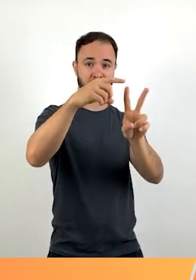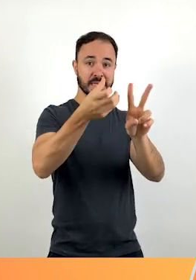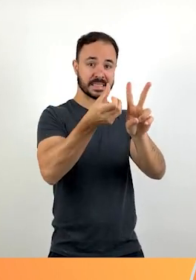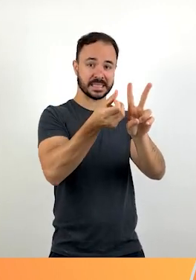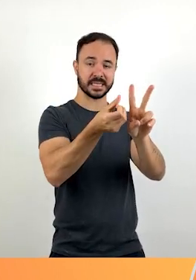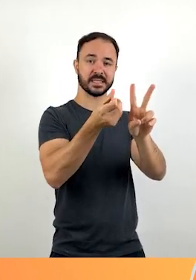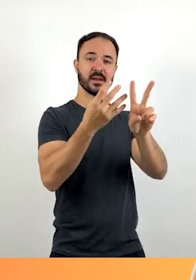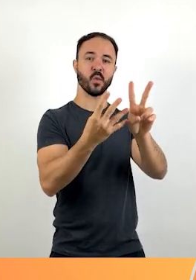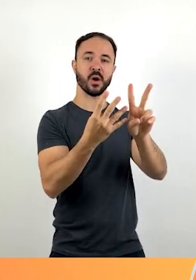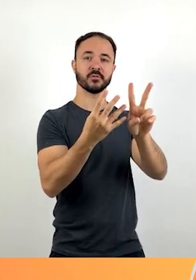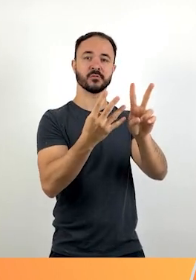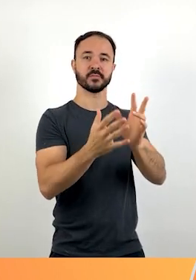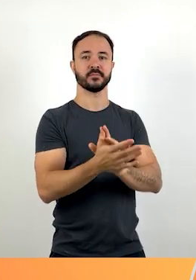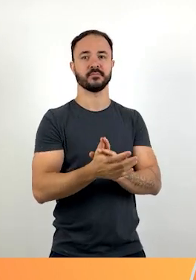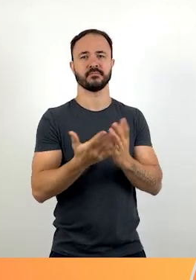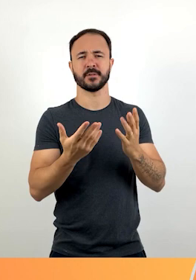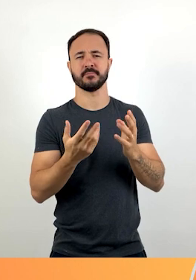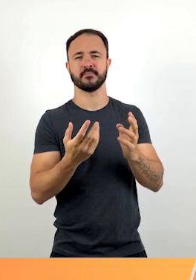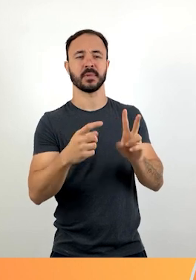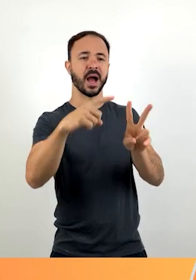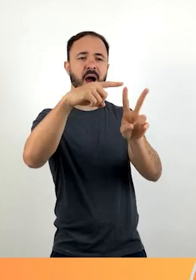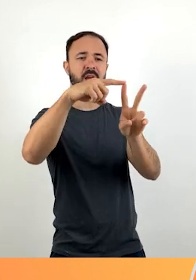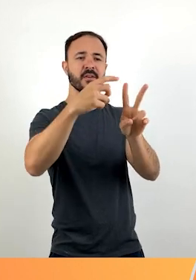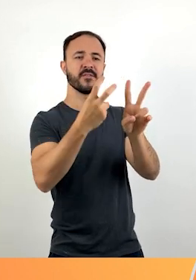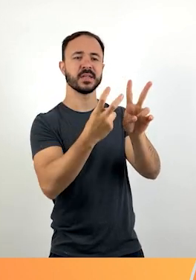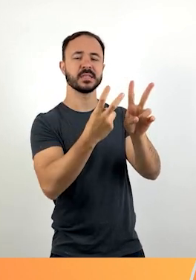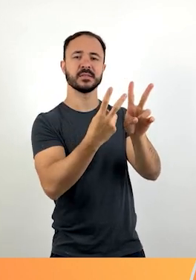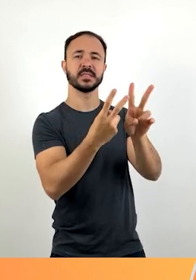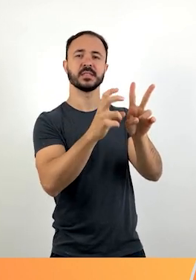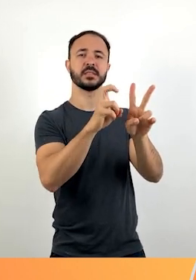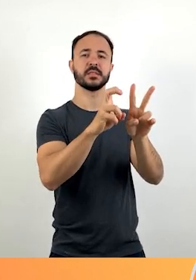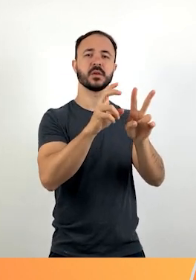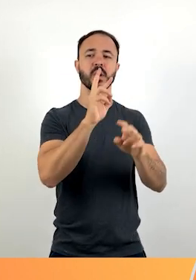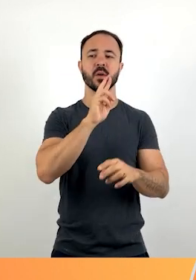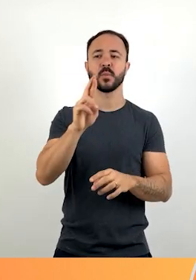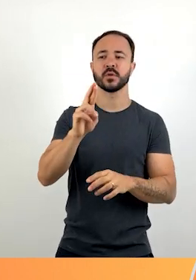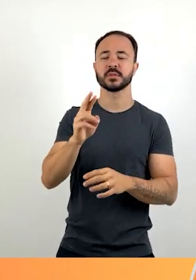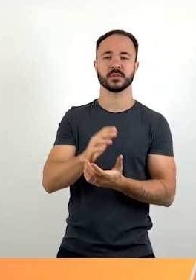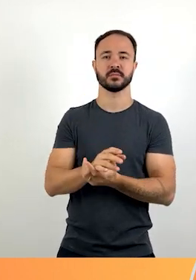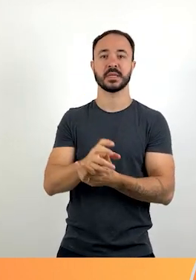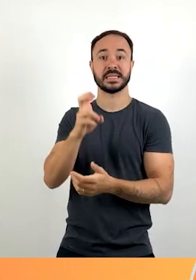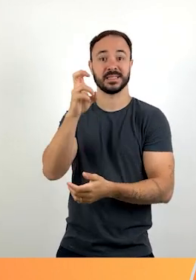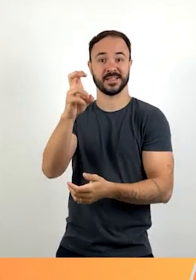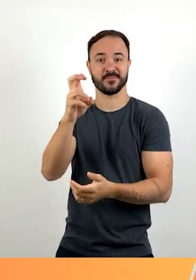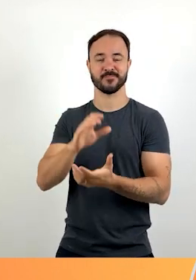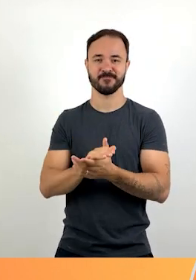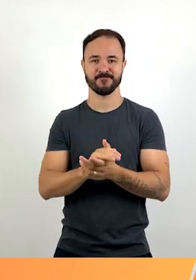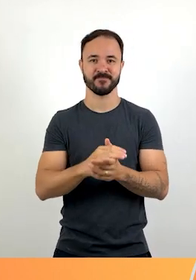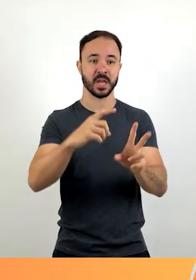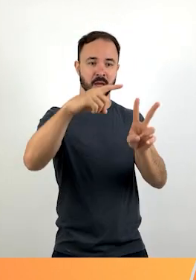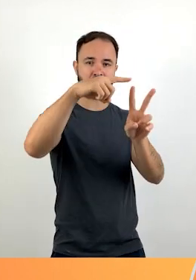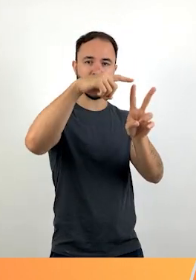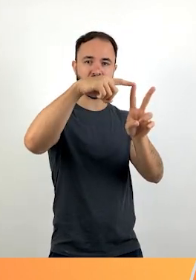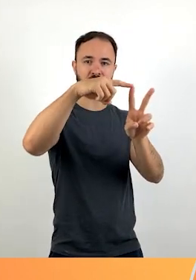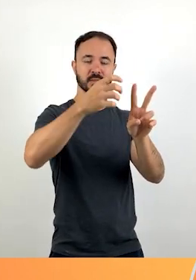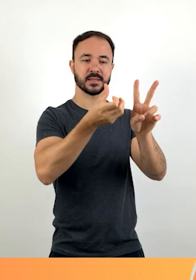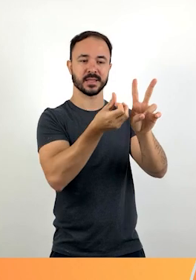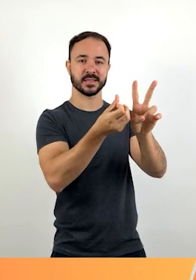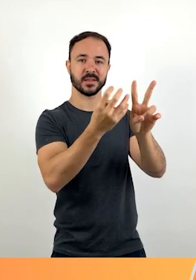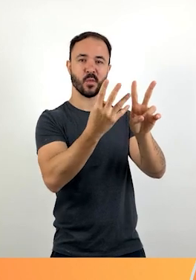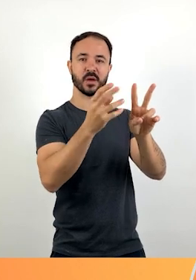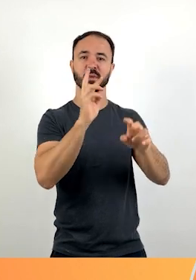a raiz de 25 é 5 e a raiz de 64 é 8. Então, a gente tem aqui a raiz